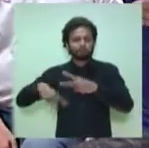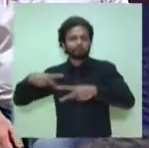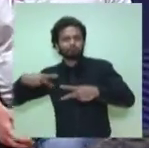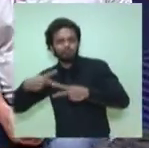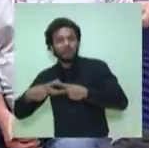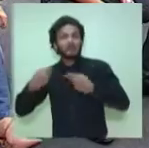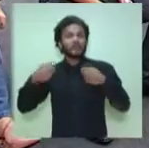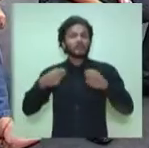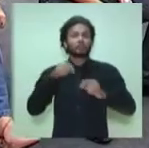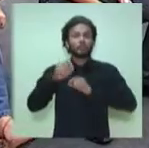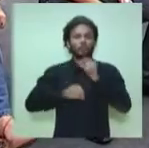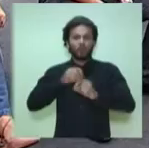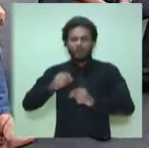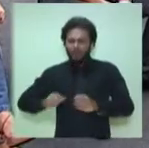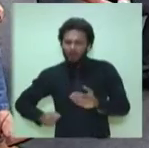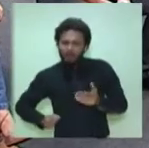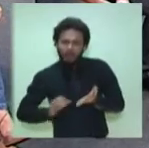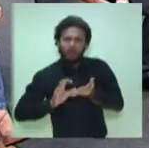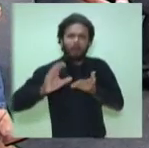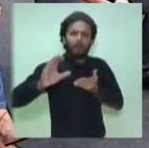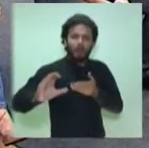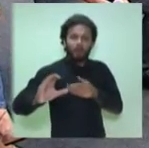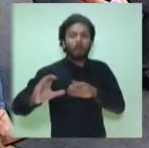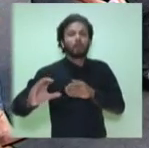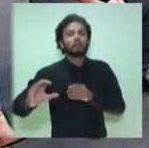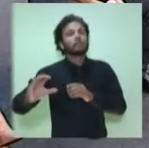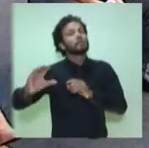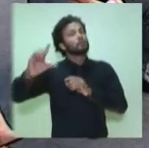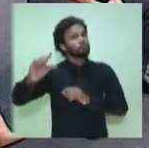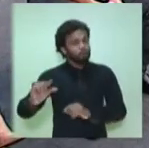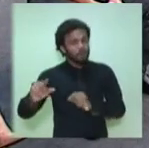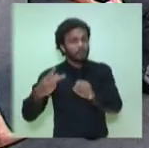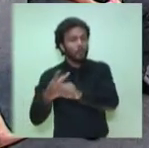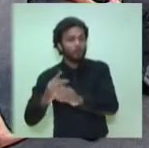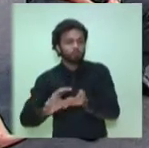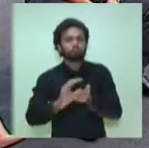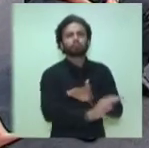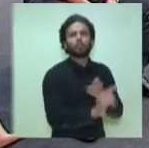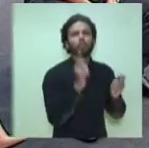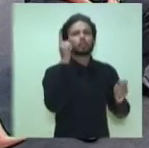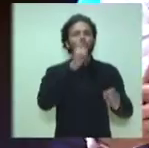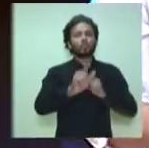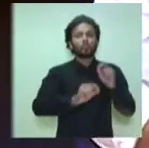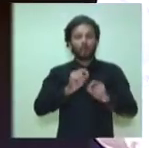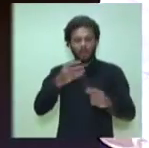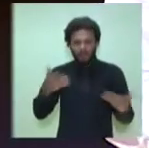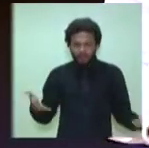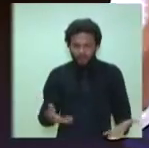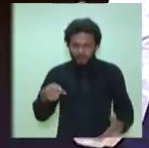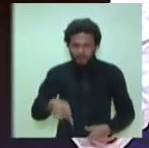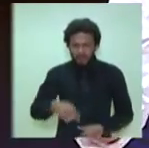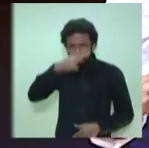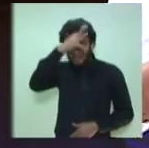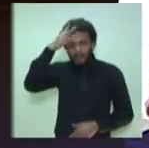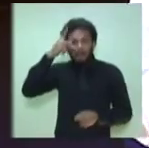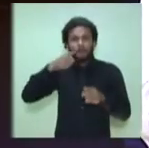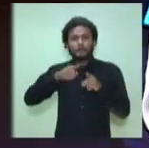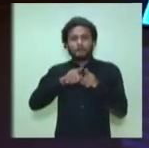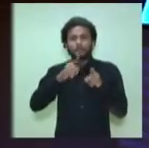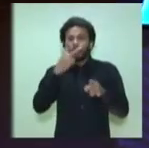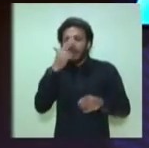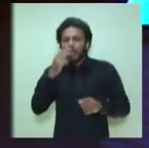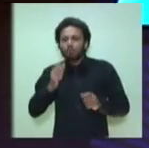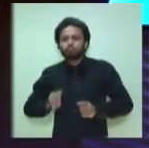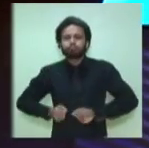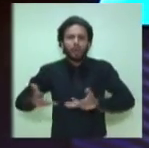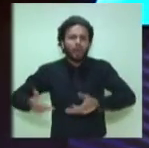precisa diminuir o que gasta com custeio para aumentar a sua capacidade de investimento. E a atual administração, infelizmente, aumentou o custeio e